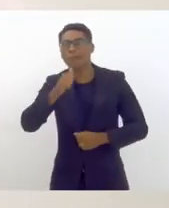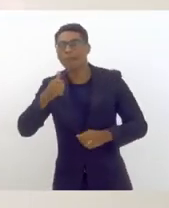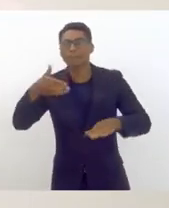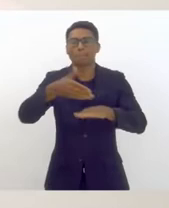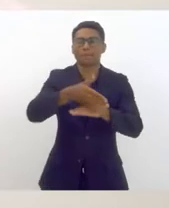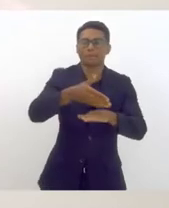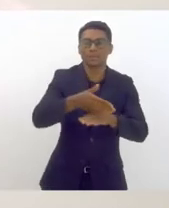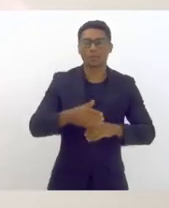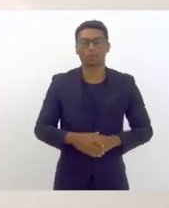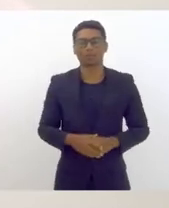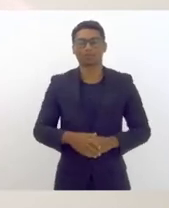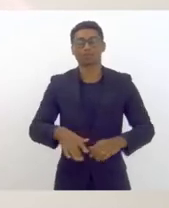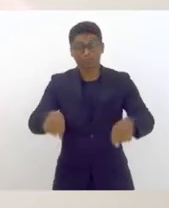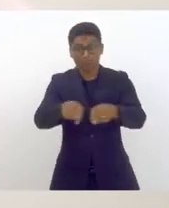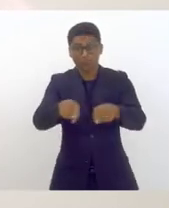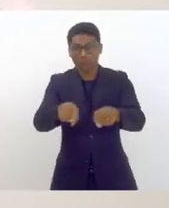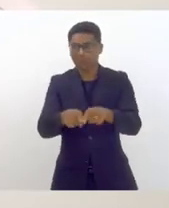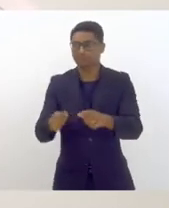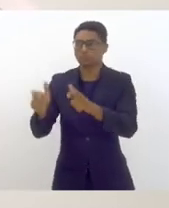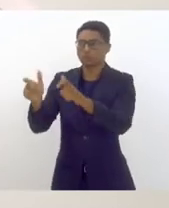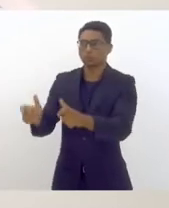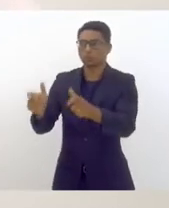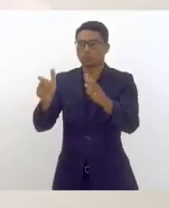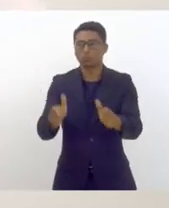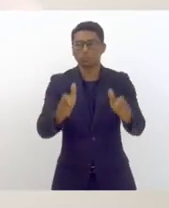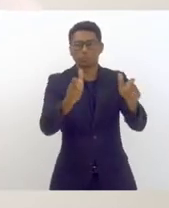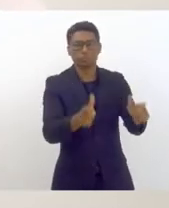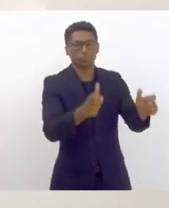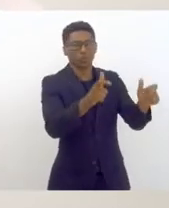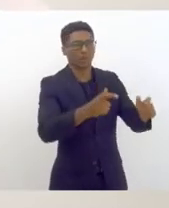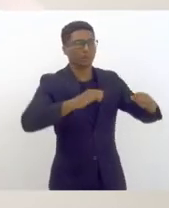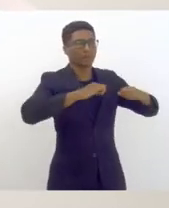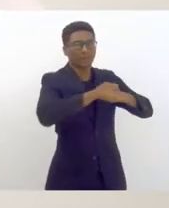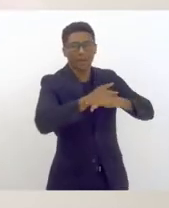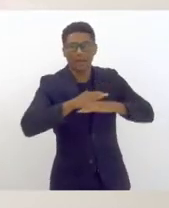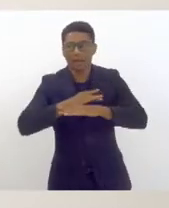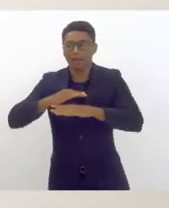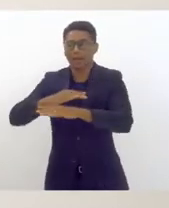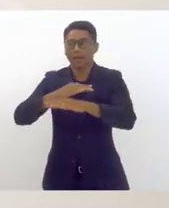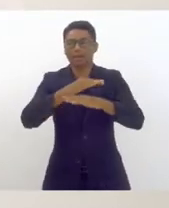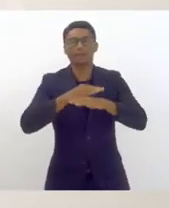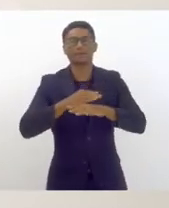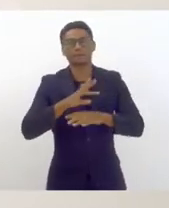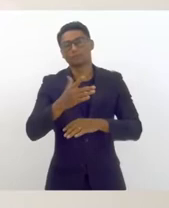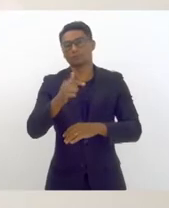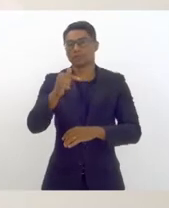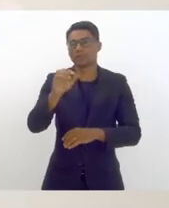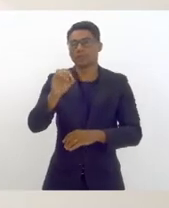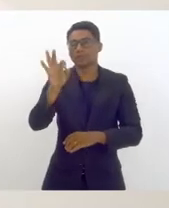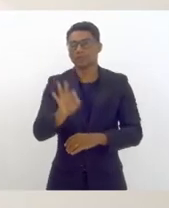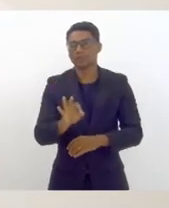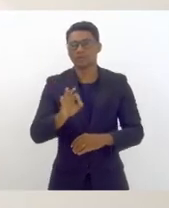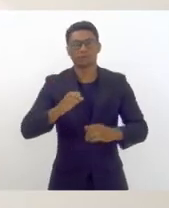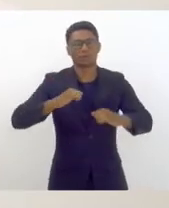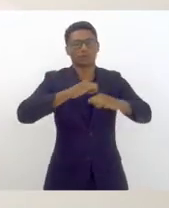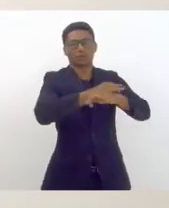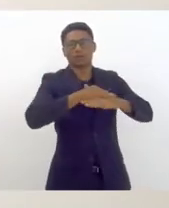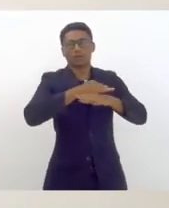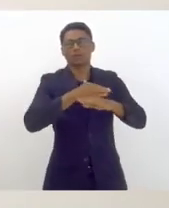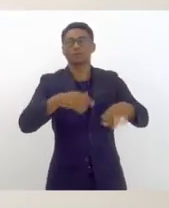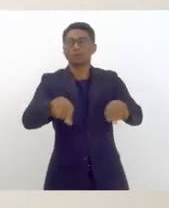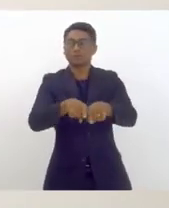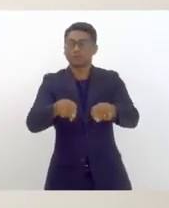região, região metropolitana, que predomina, praticamente 70%, pega a capital e a